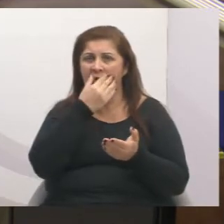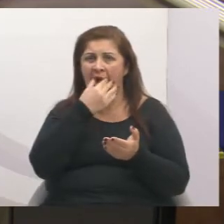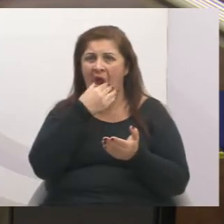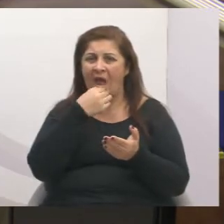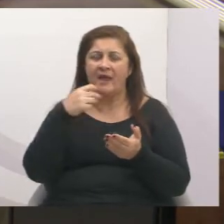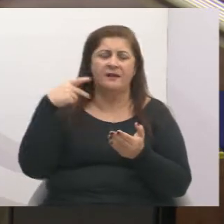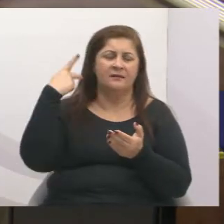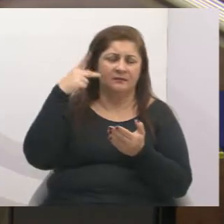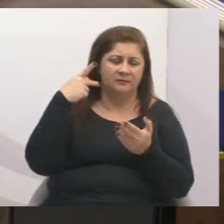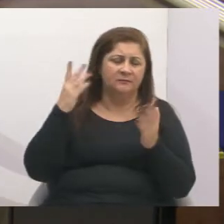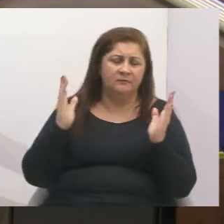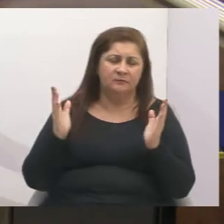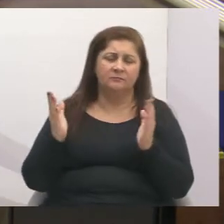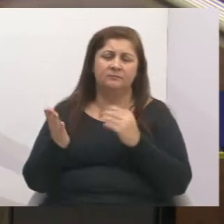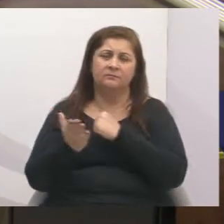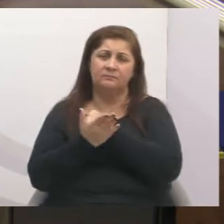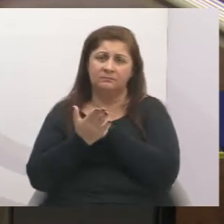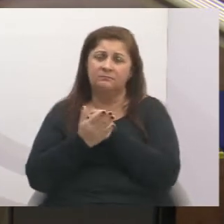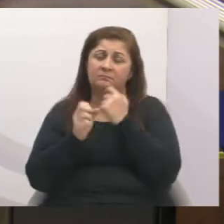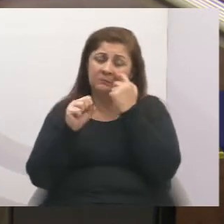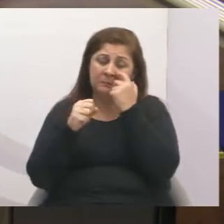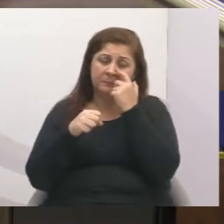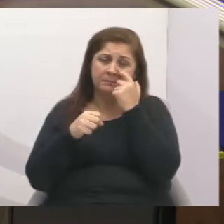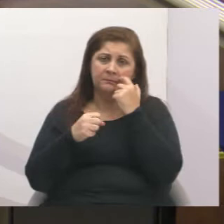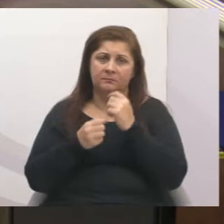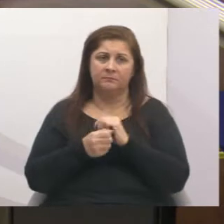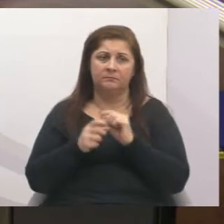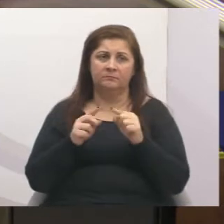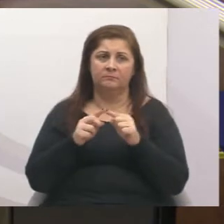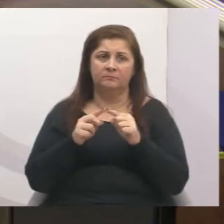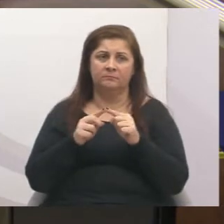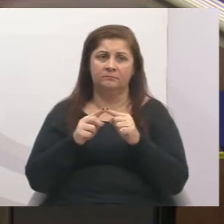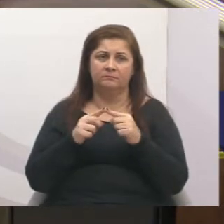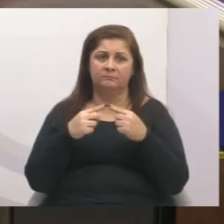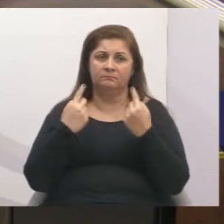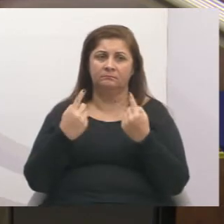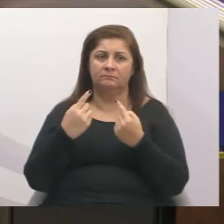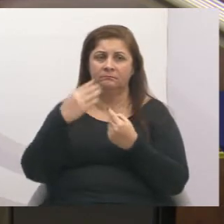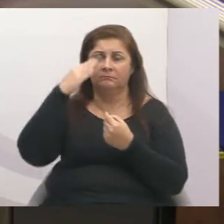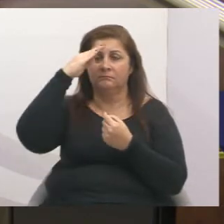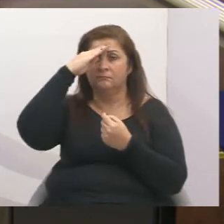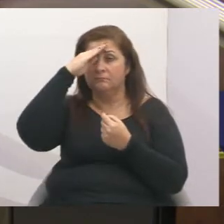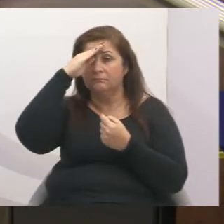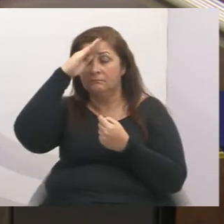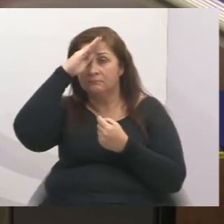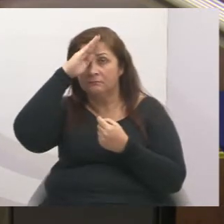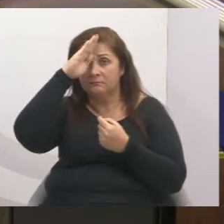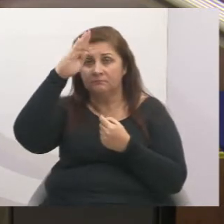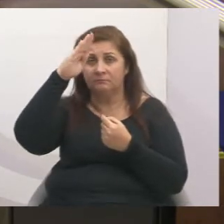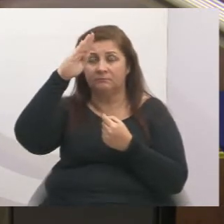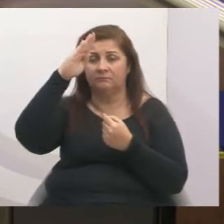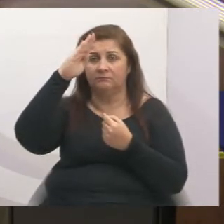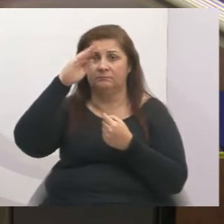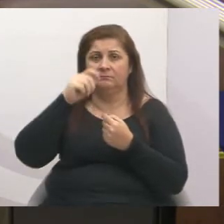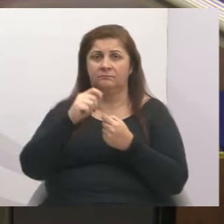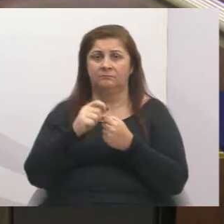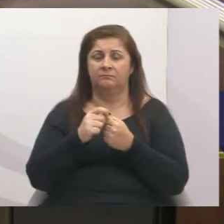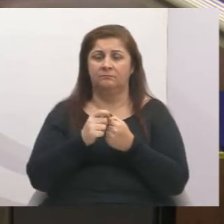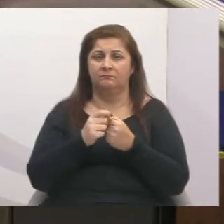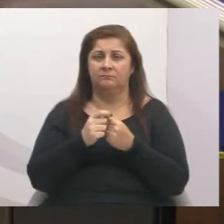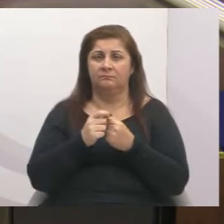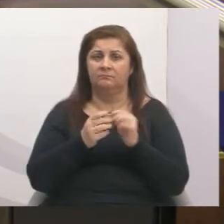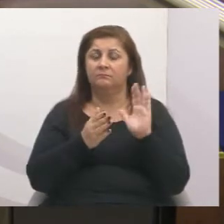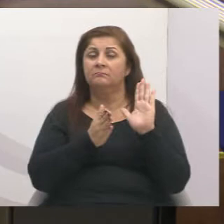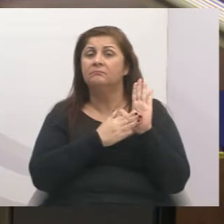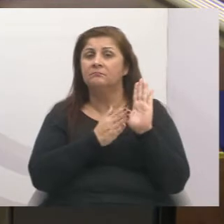os vereadores, tudo bem. Mas a principal proposta que eu acho que deveria